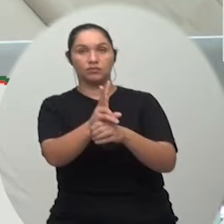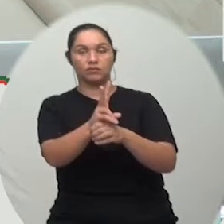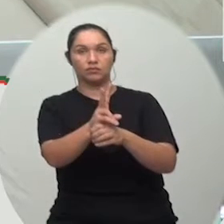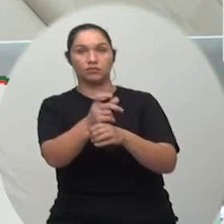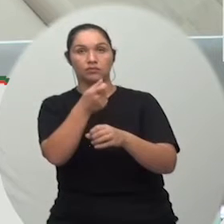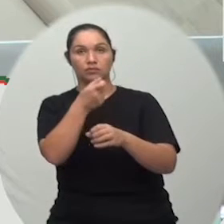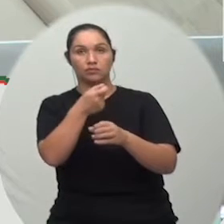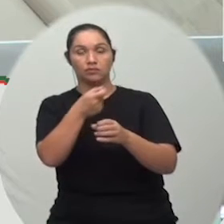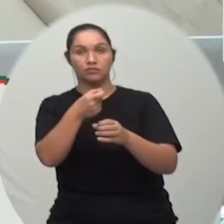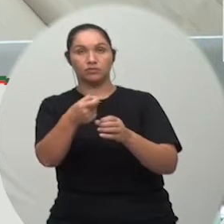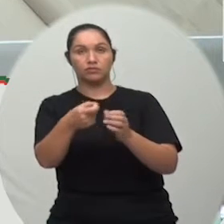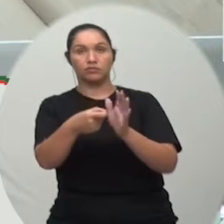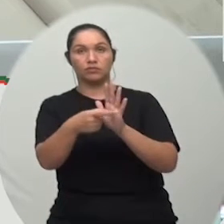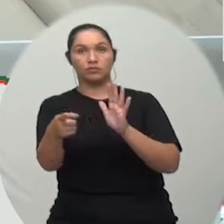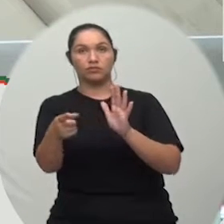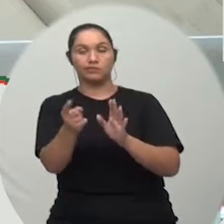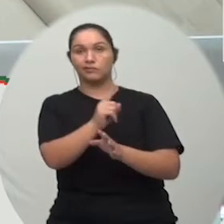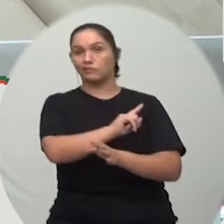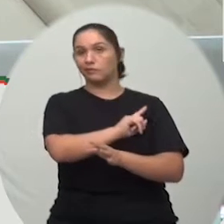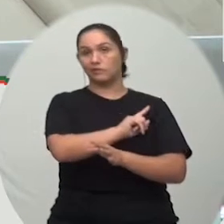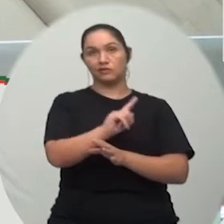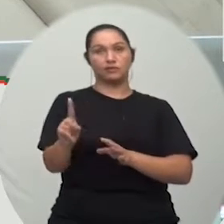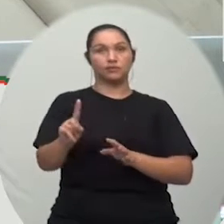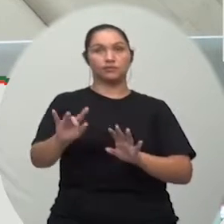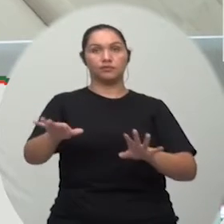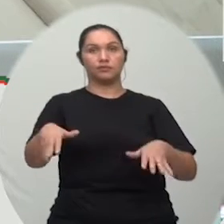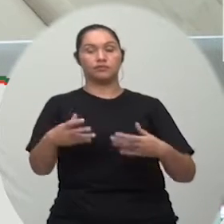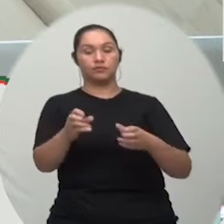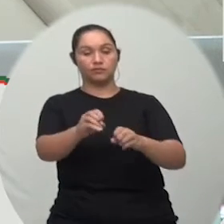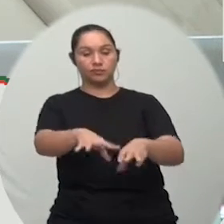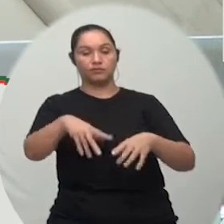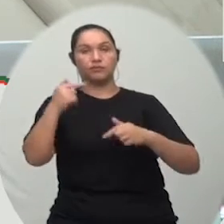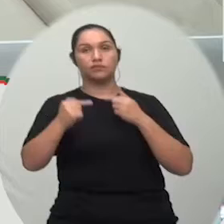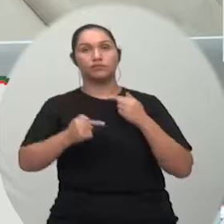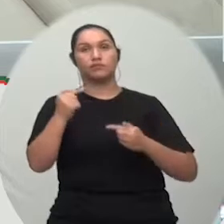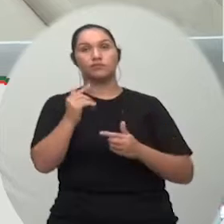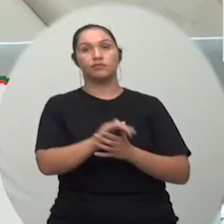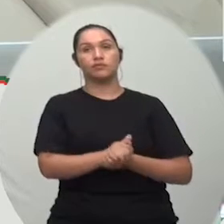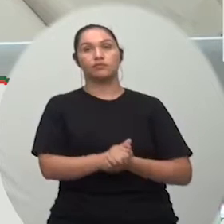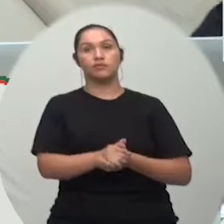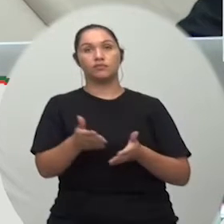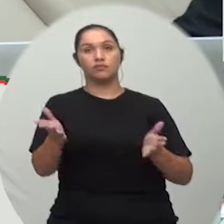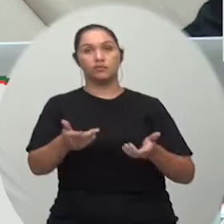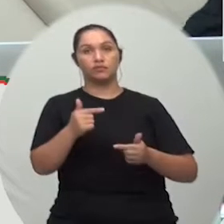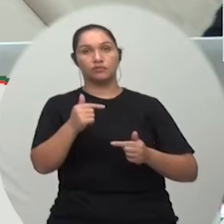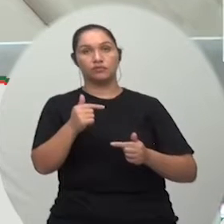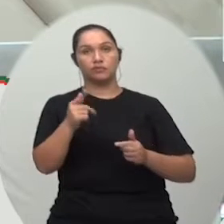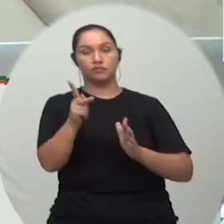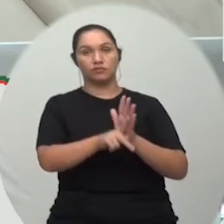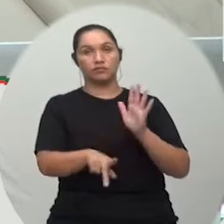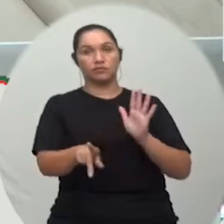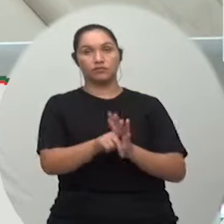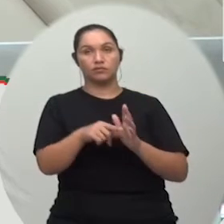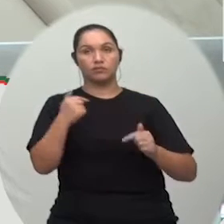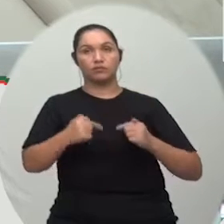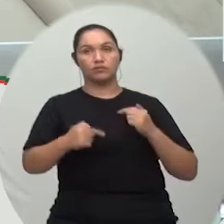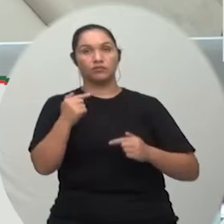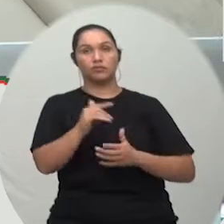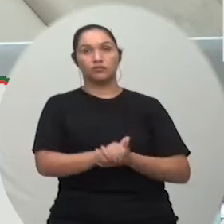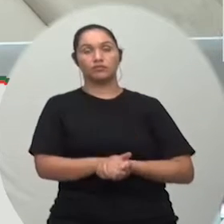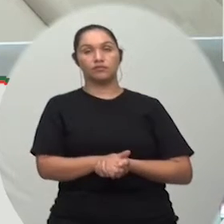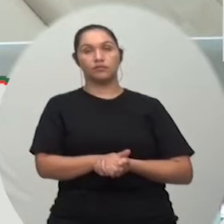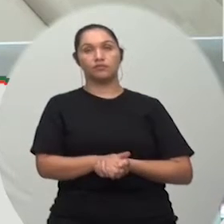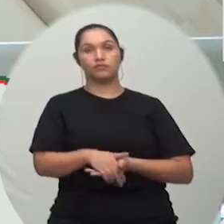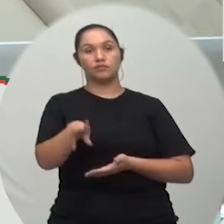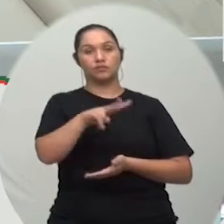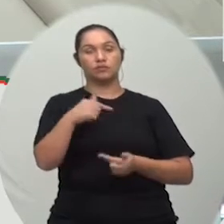unânime, opinaram pela rejeição, encaminhando-se à deliberação do plenário. Em discussão o projeto.